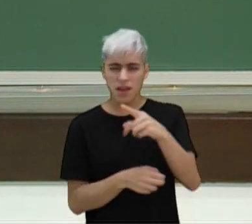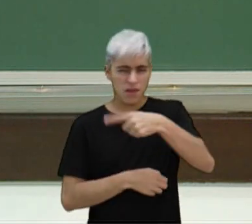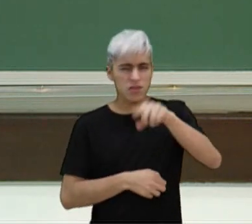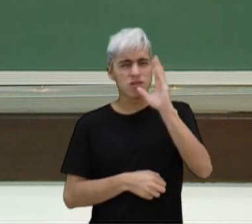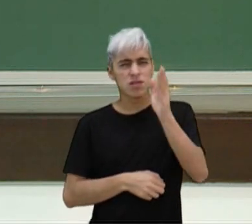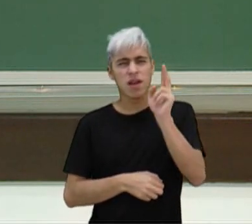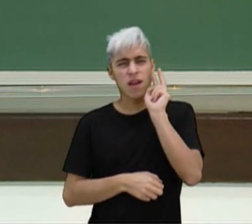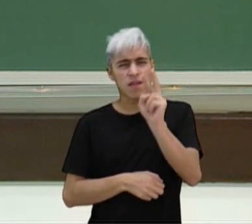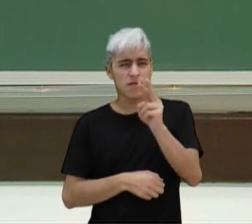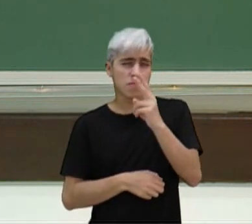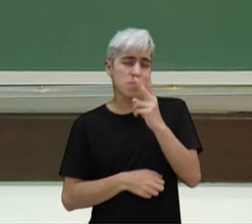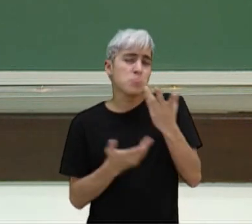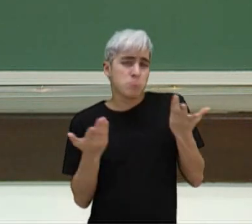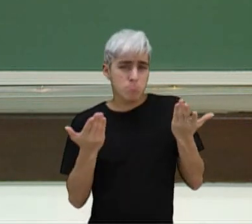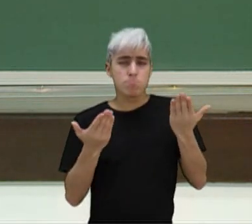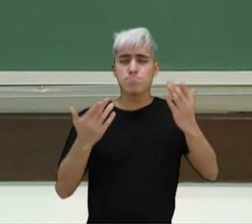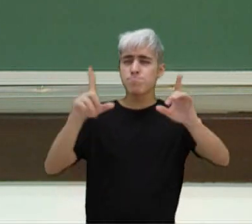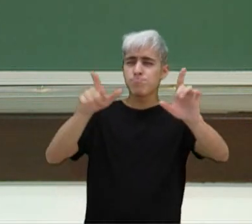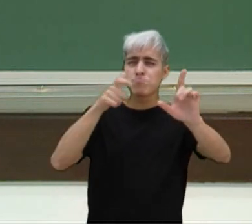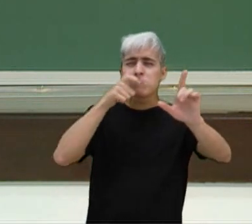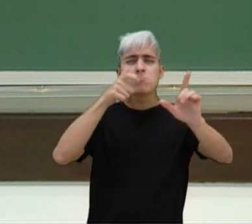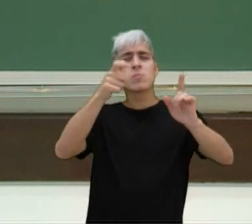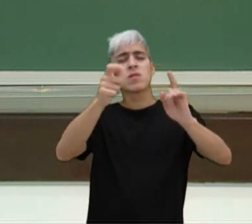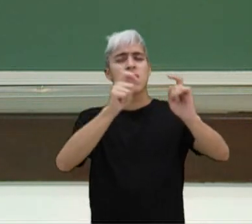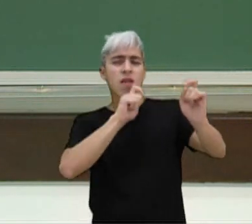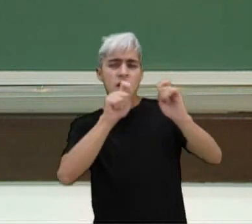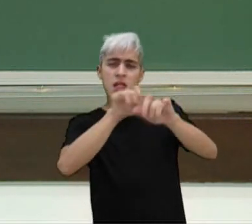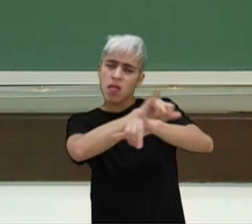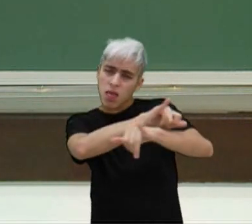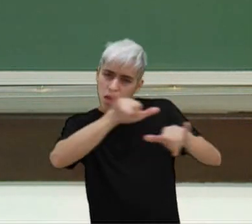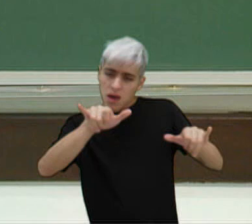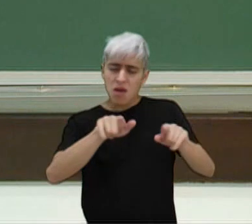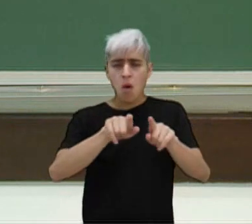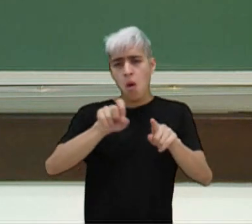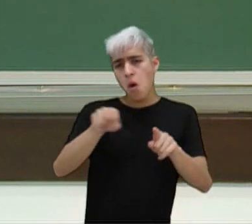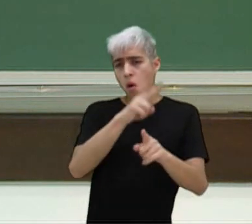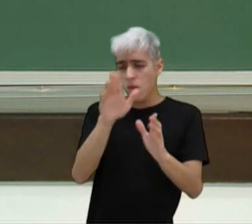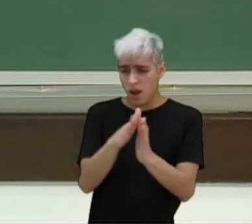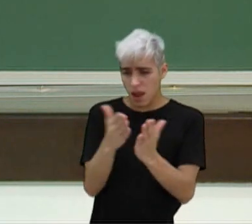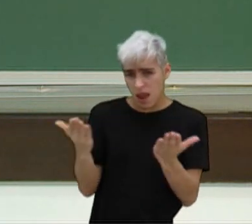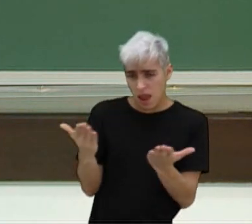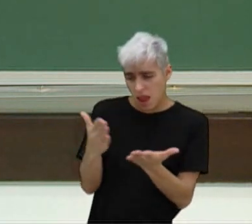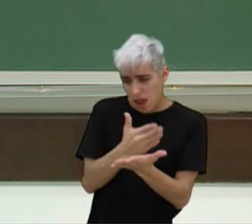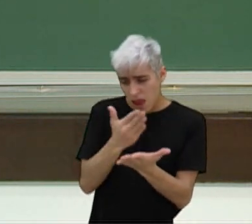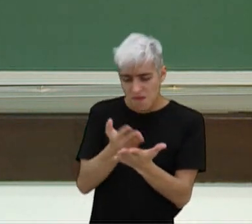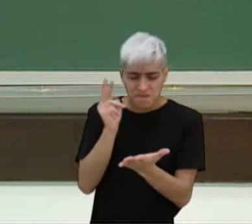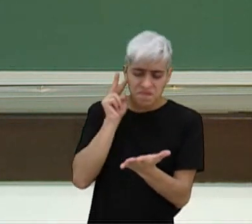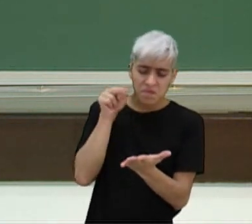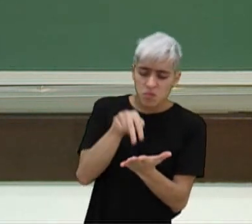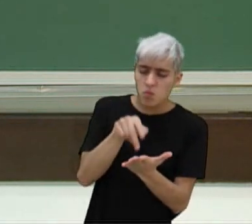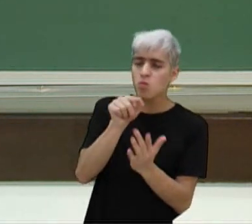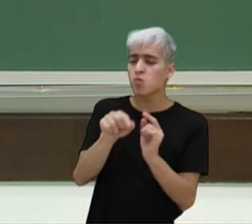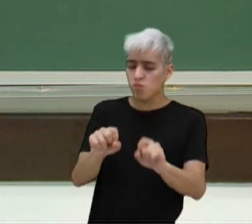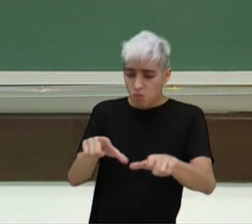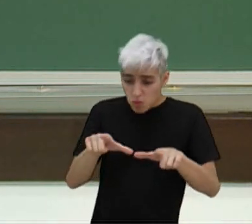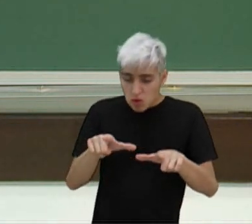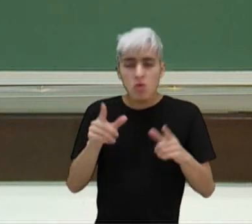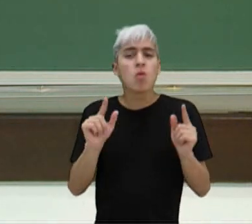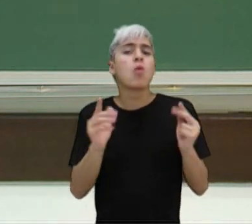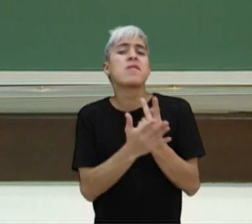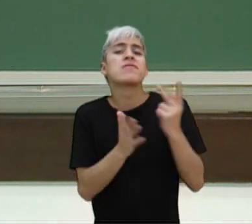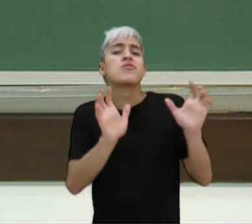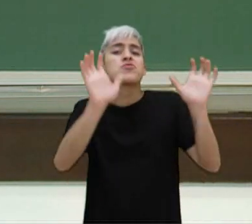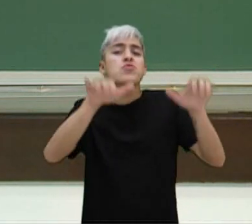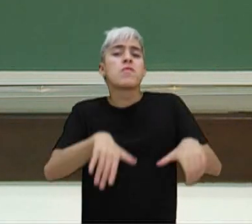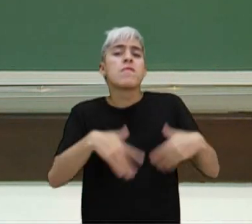ter visto, né, em reportagens, né, e até mesmo nos livros didáticos, trazem aí imagens, por exemplo, quando chove muito